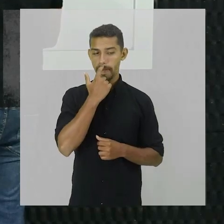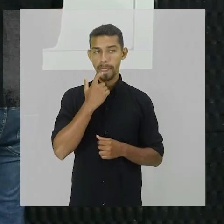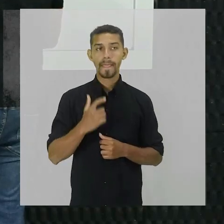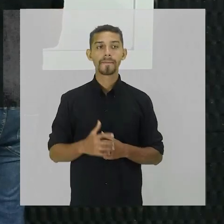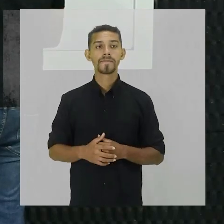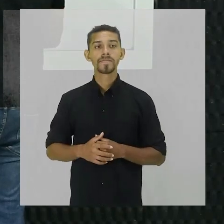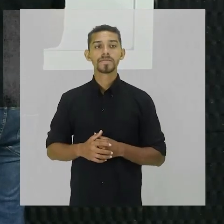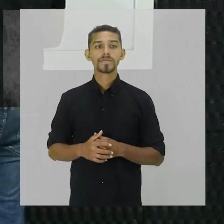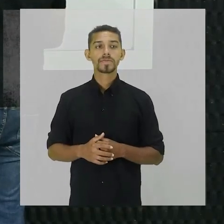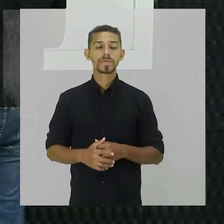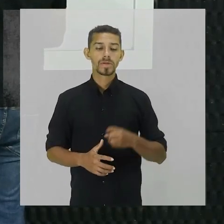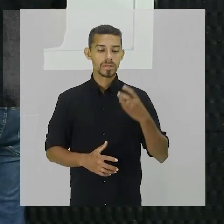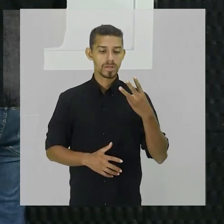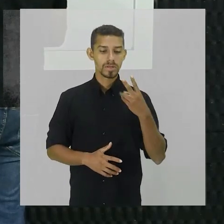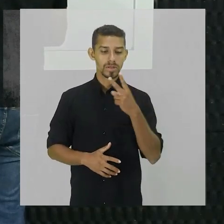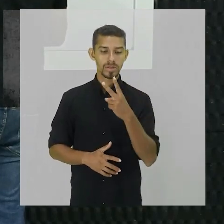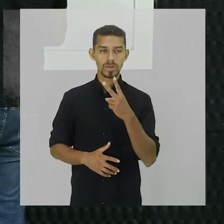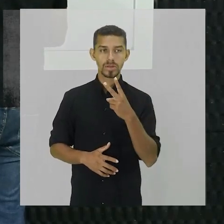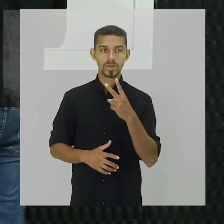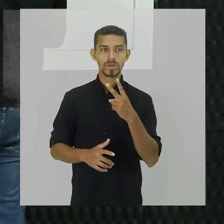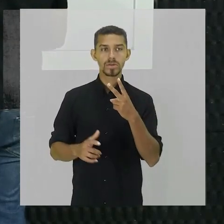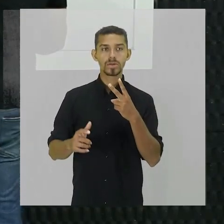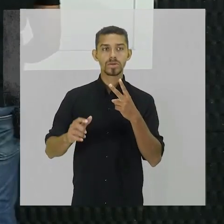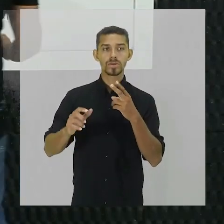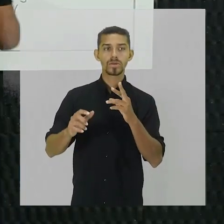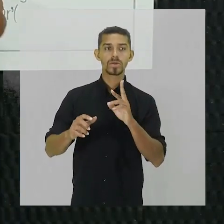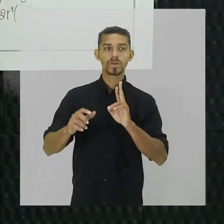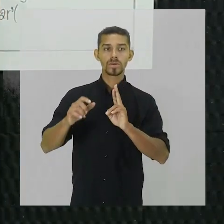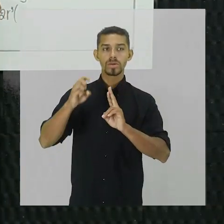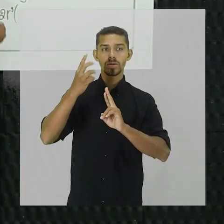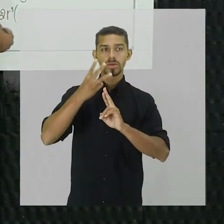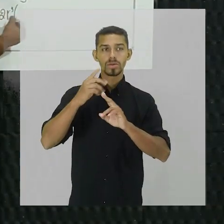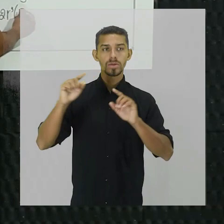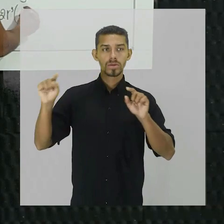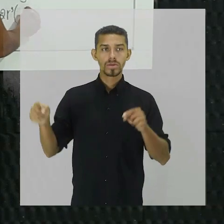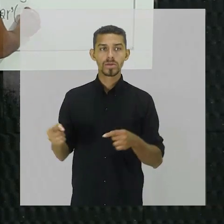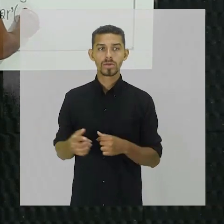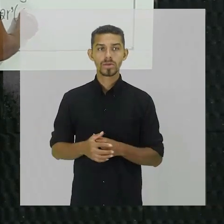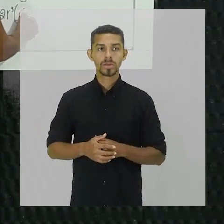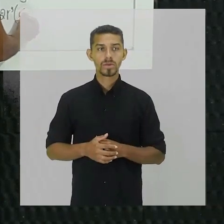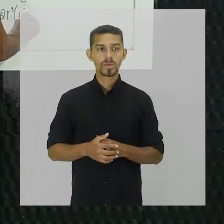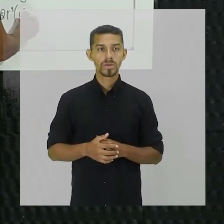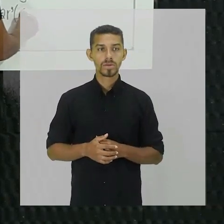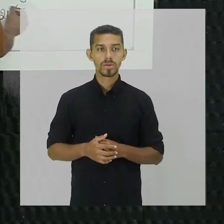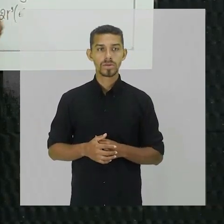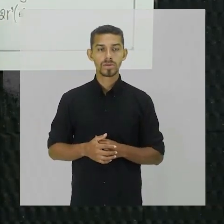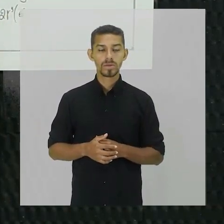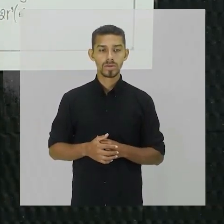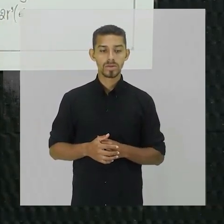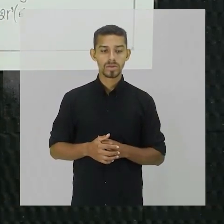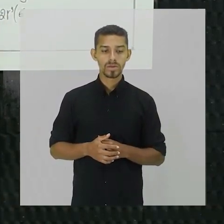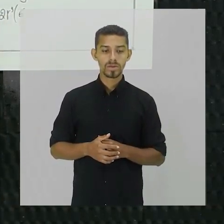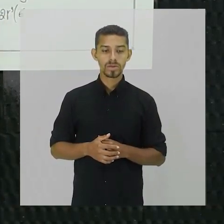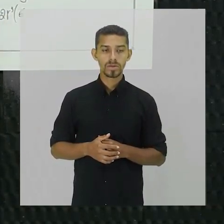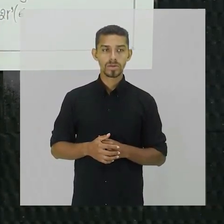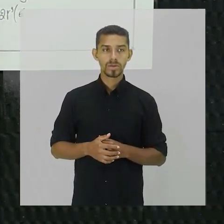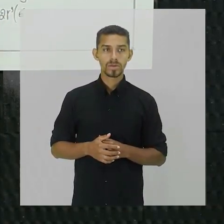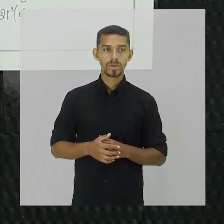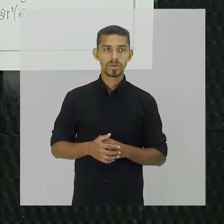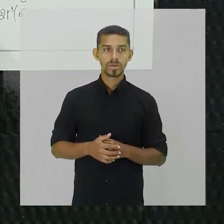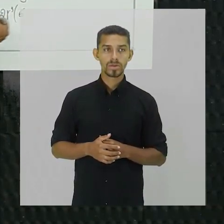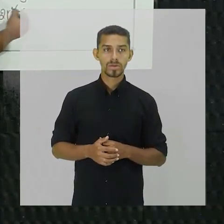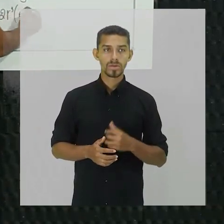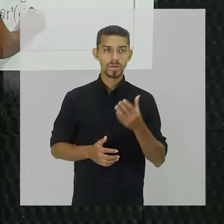boto 32 R ao cubo em evidência, divido isso aqui, vai ficar 6 menos